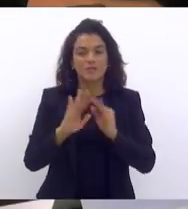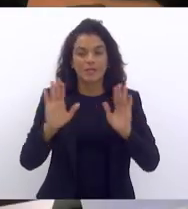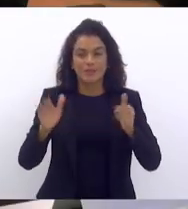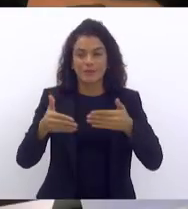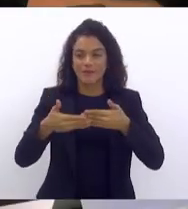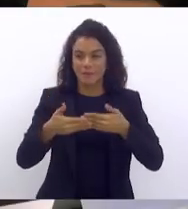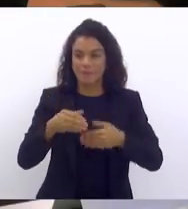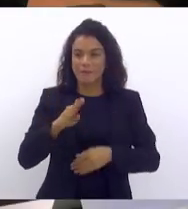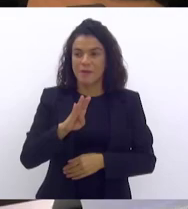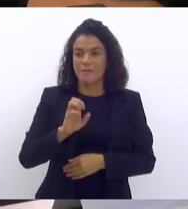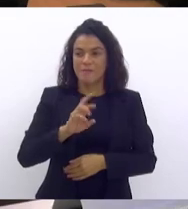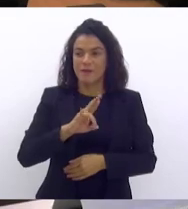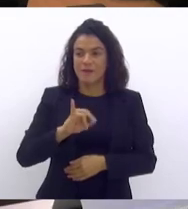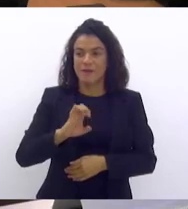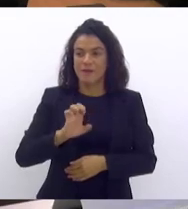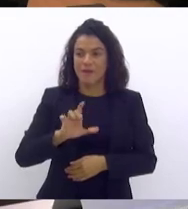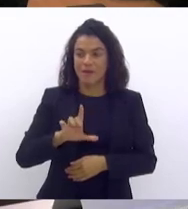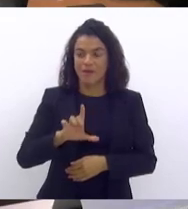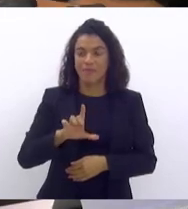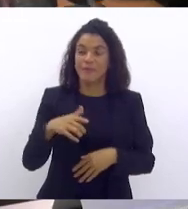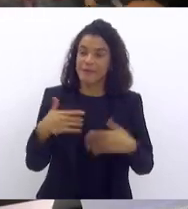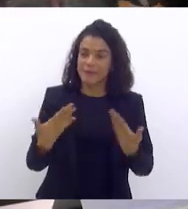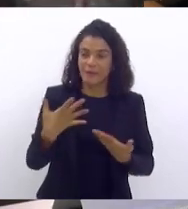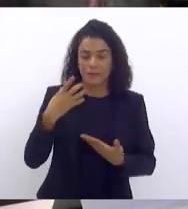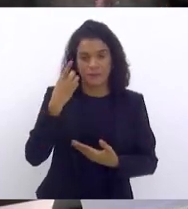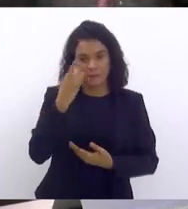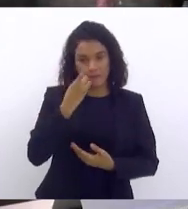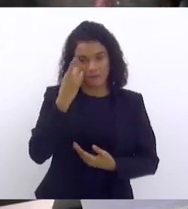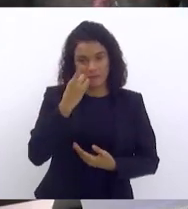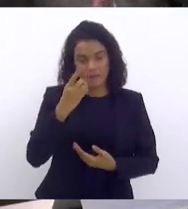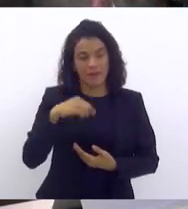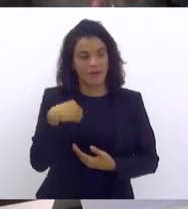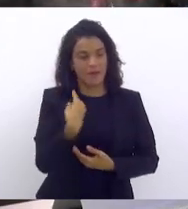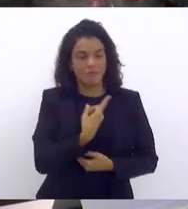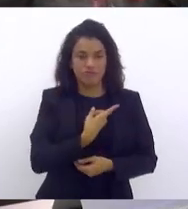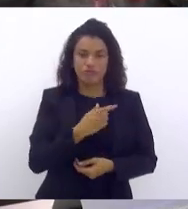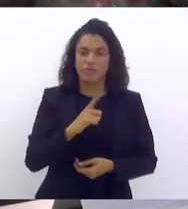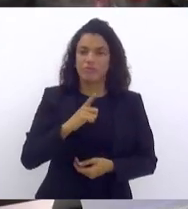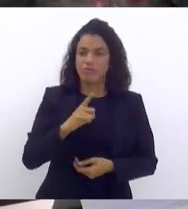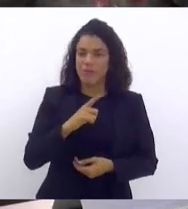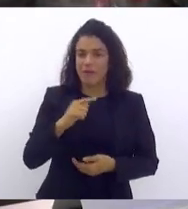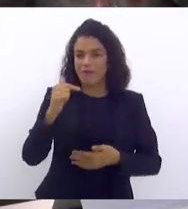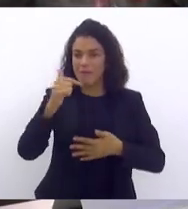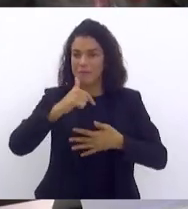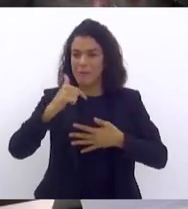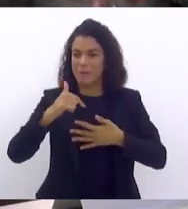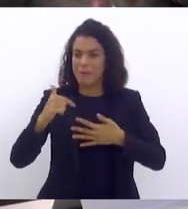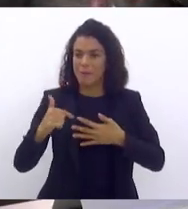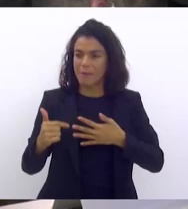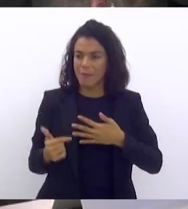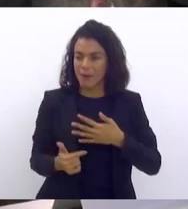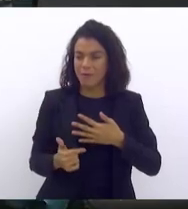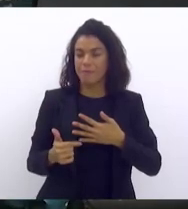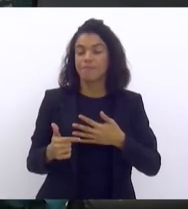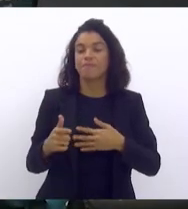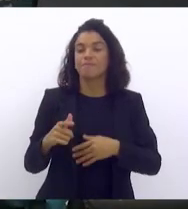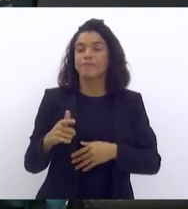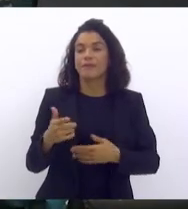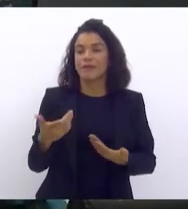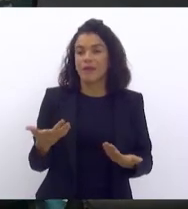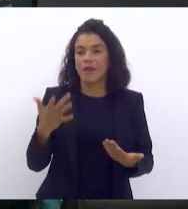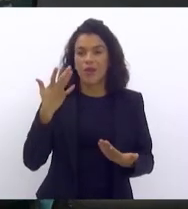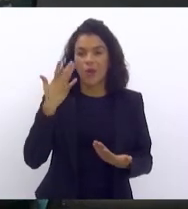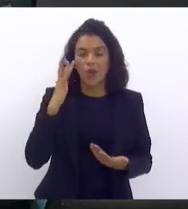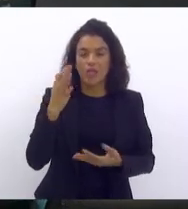Berriel. Então, deputada, a gente acabou tendo um ponto, não abordando diretamente, mas eu acho que